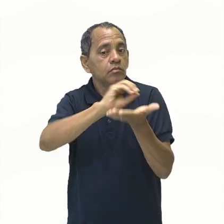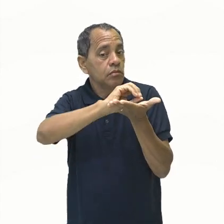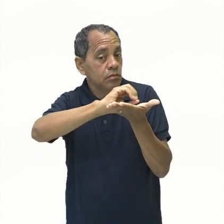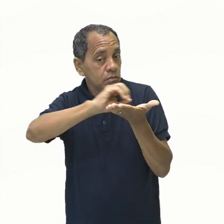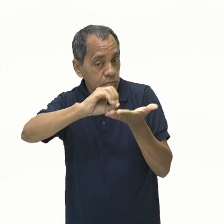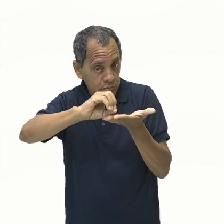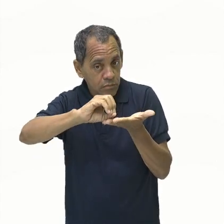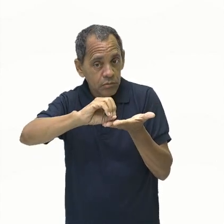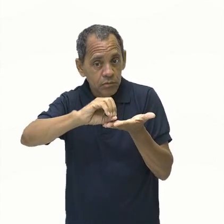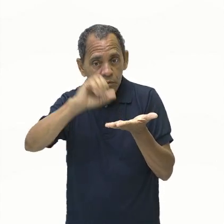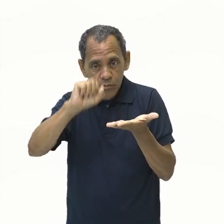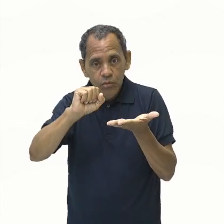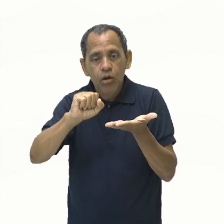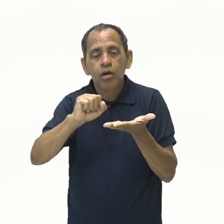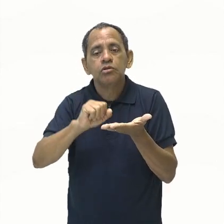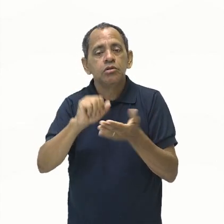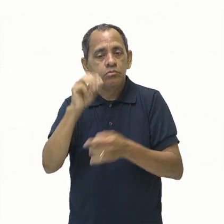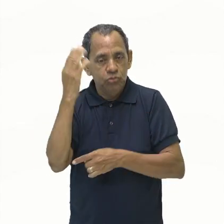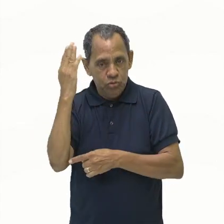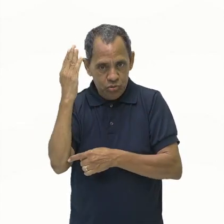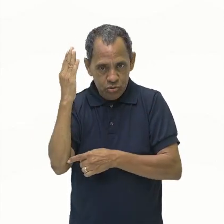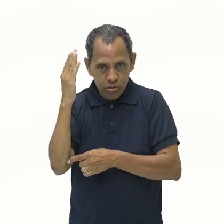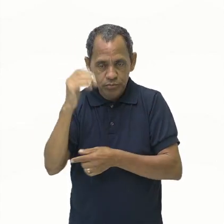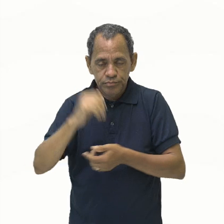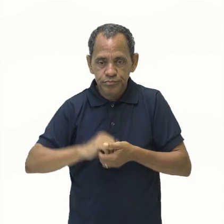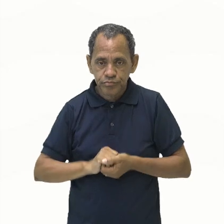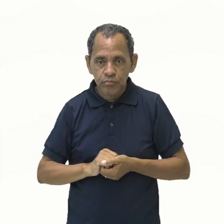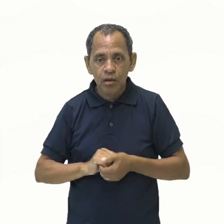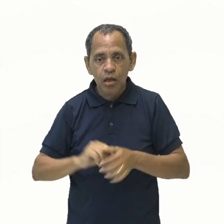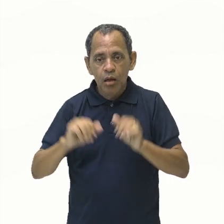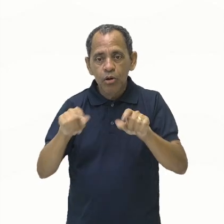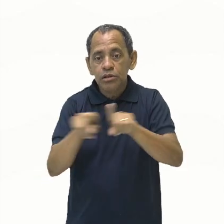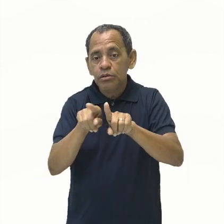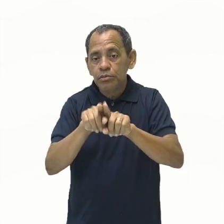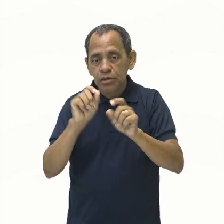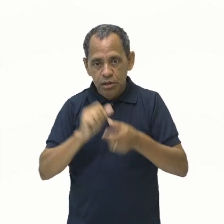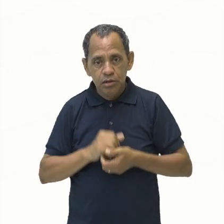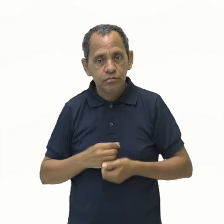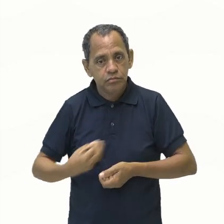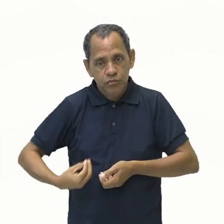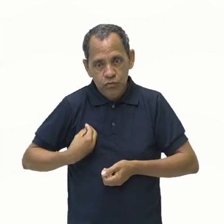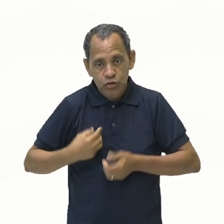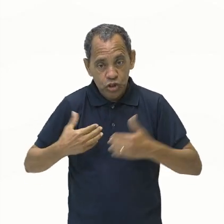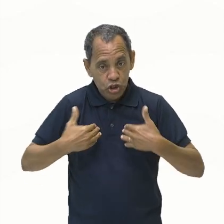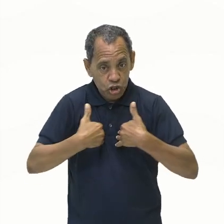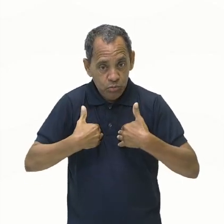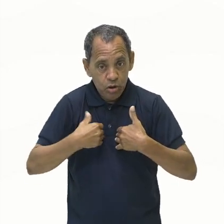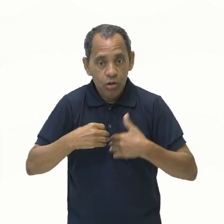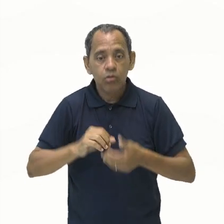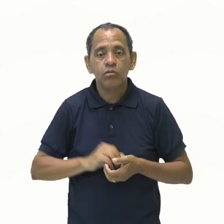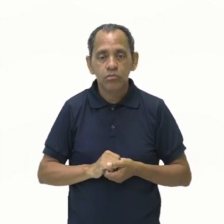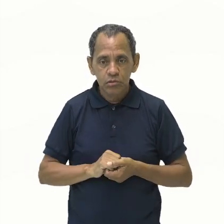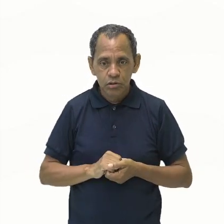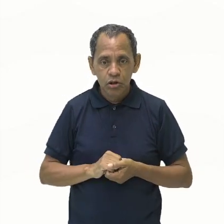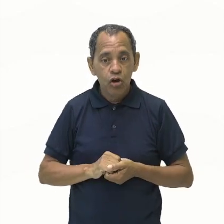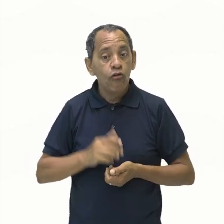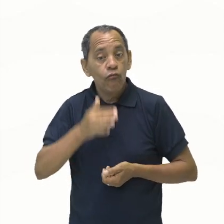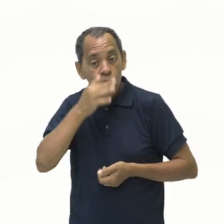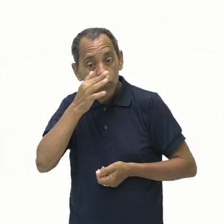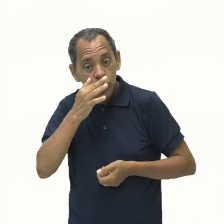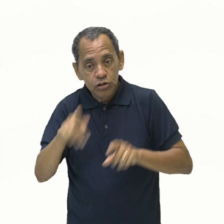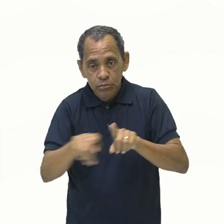que pode ser uma origem biológica, ele pode ser proveniente da vida animal ou vegetal, e ele